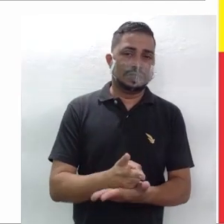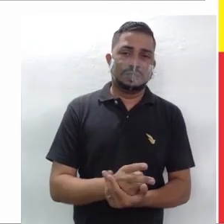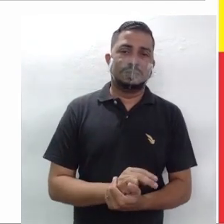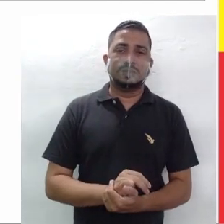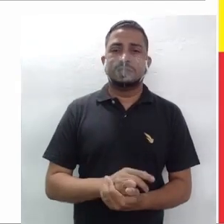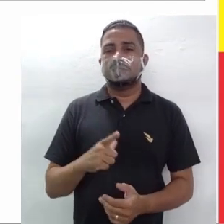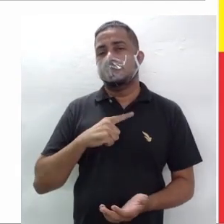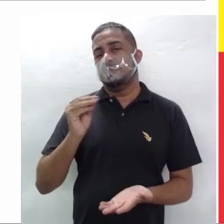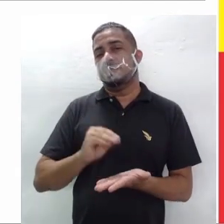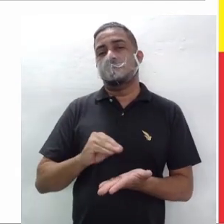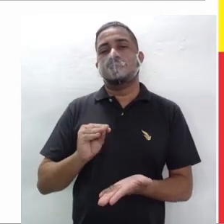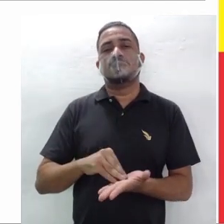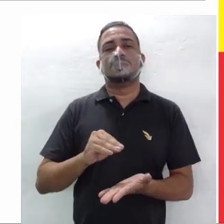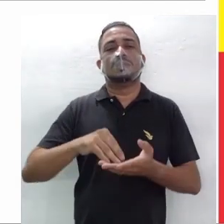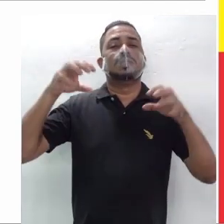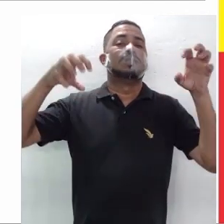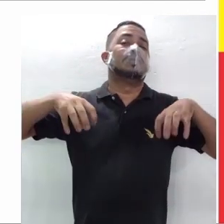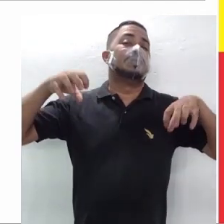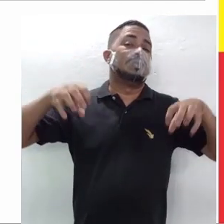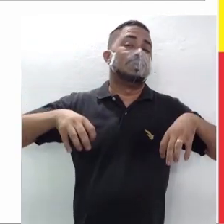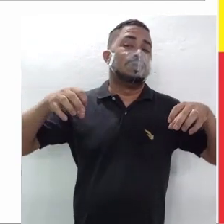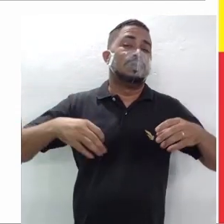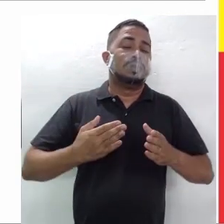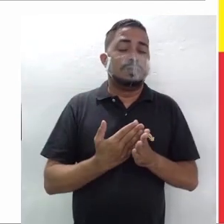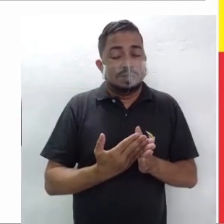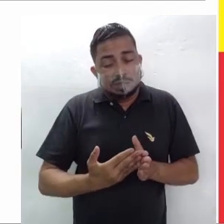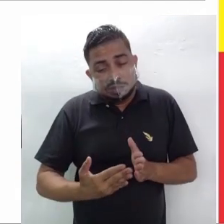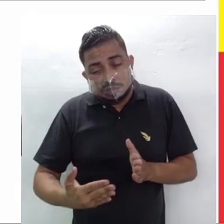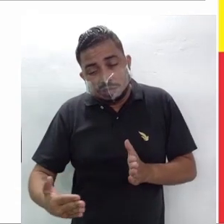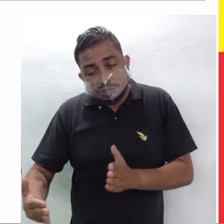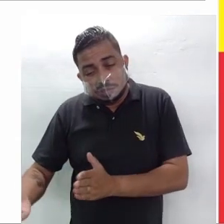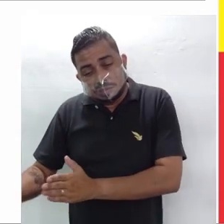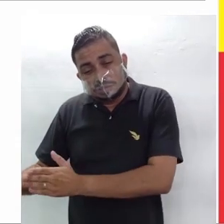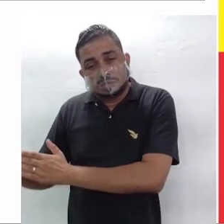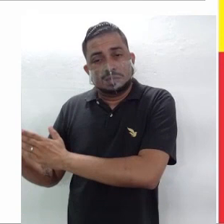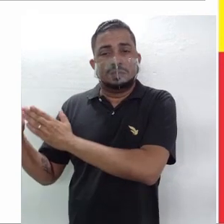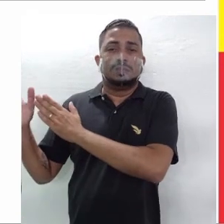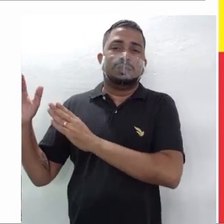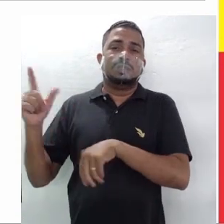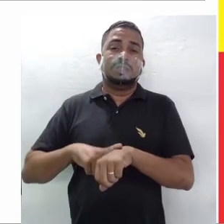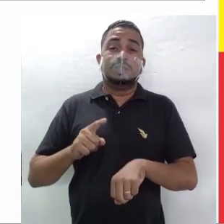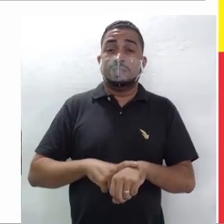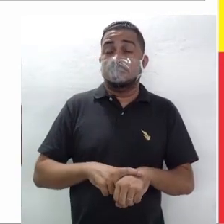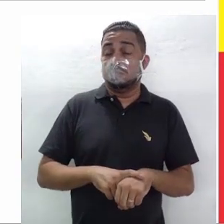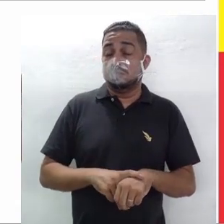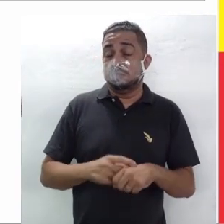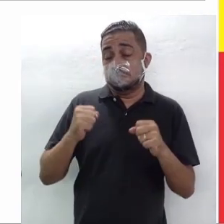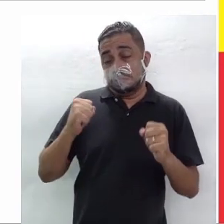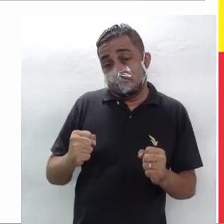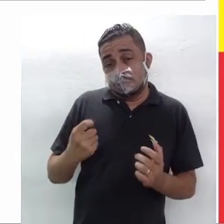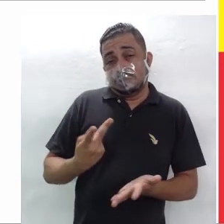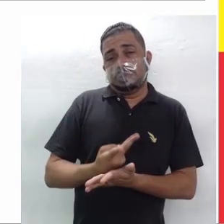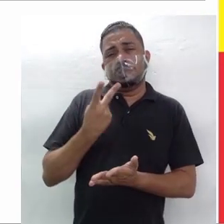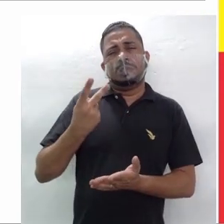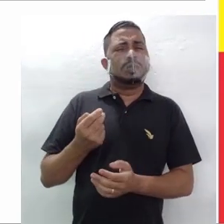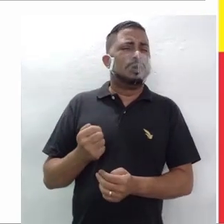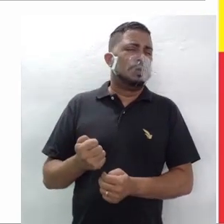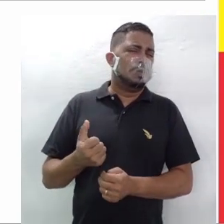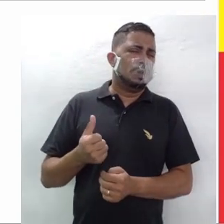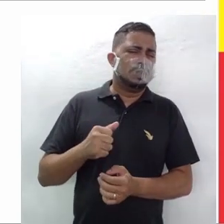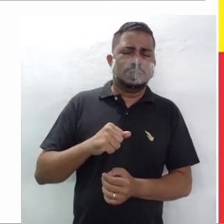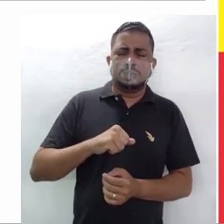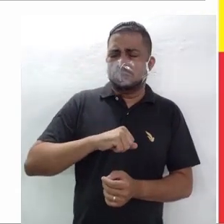sempre que há falta de chuva durante um longo período de tempo. Ela pode acontecer em